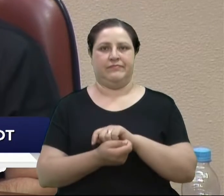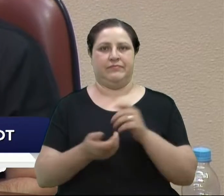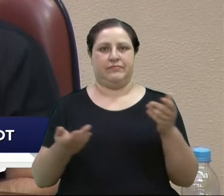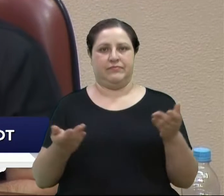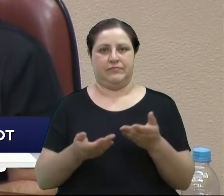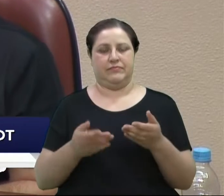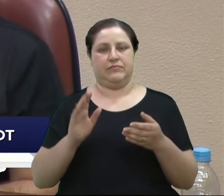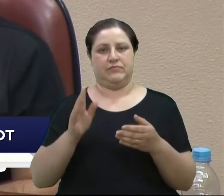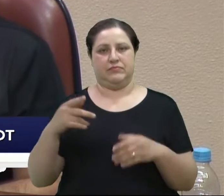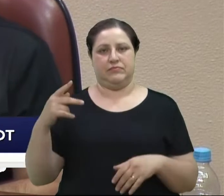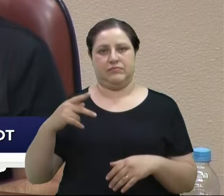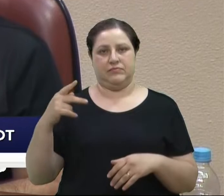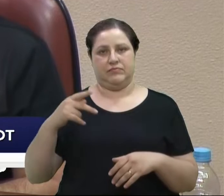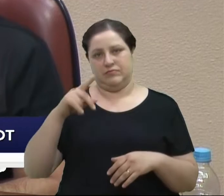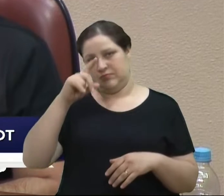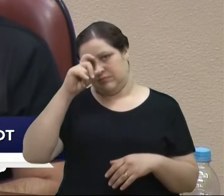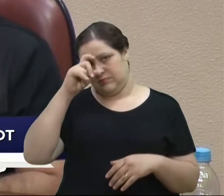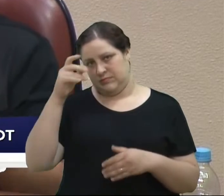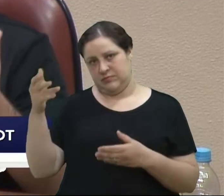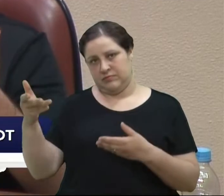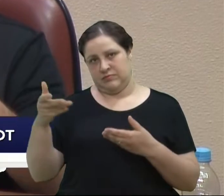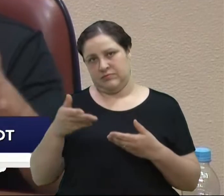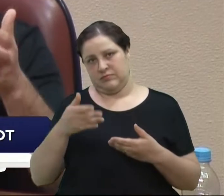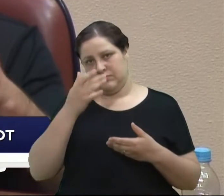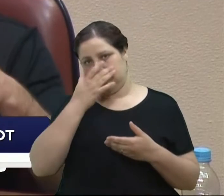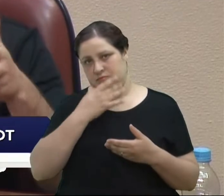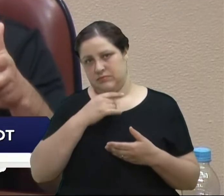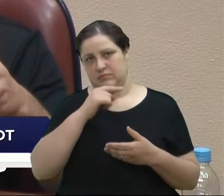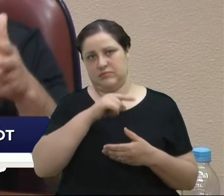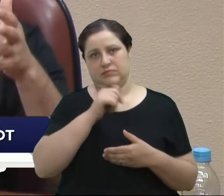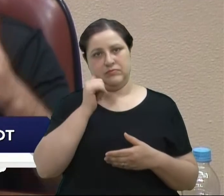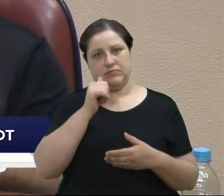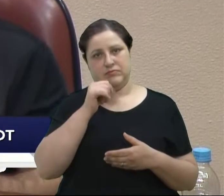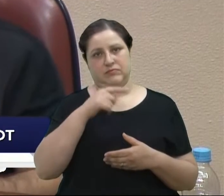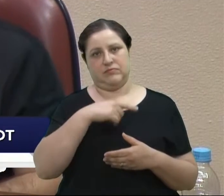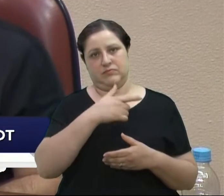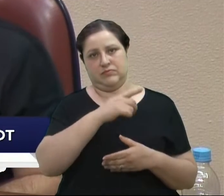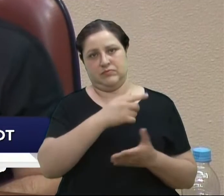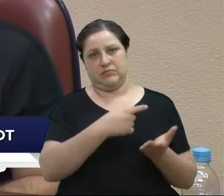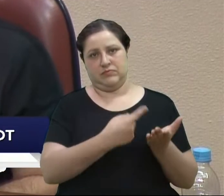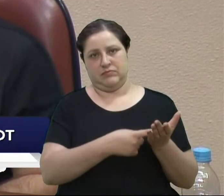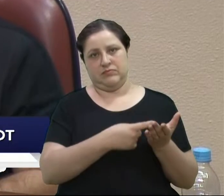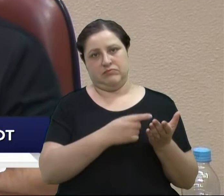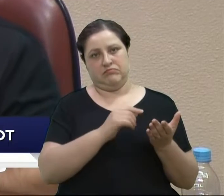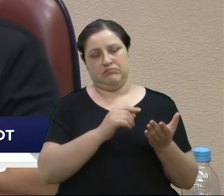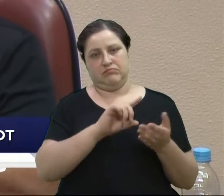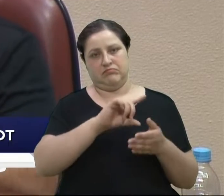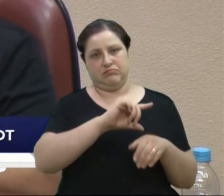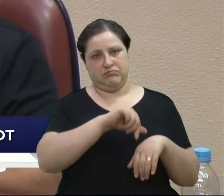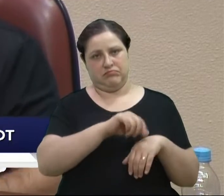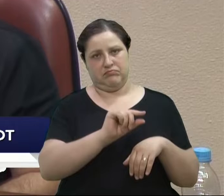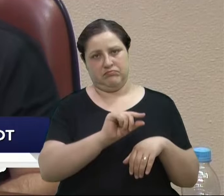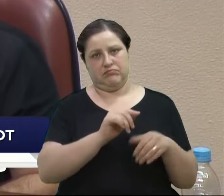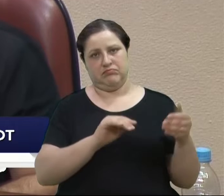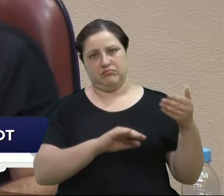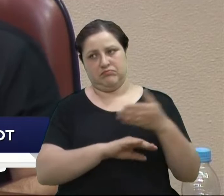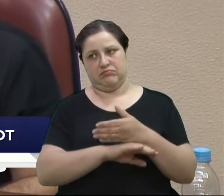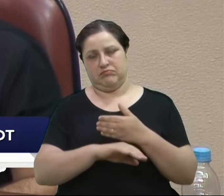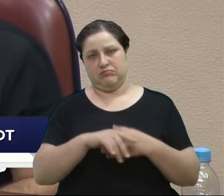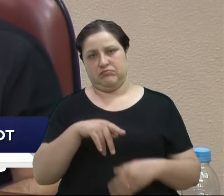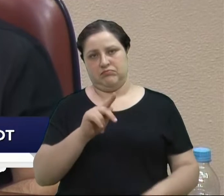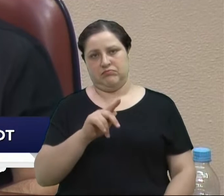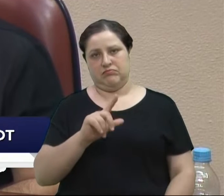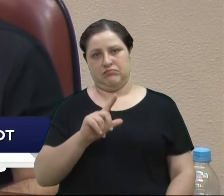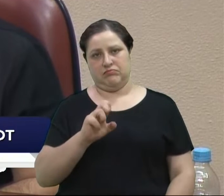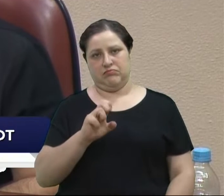Foi convidado, por isso talvez a Cleciane tinha outras agendas, chegou um pouquinho depois, mas veio. Então, todo mundo foi convidado para participar